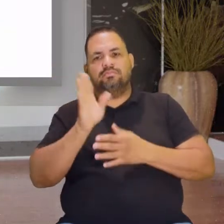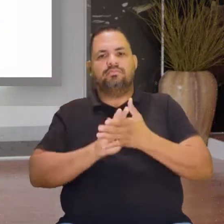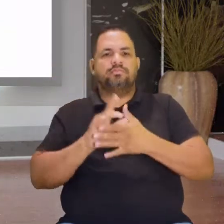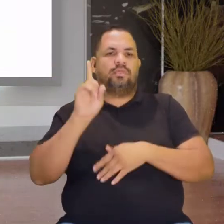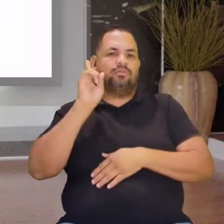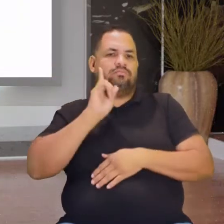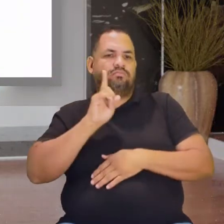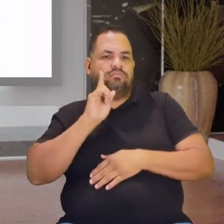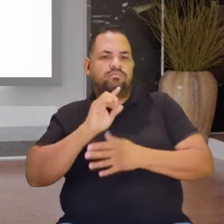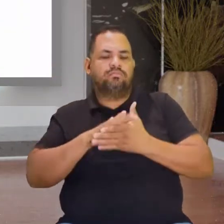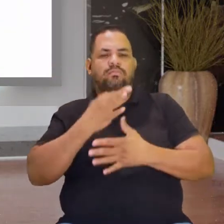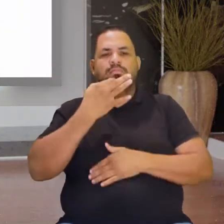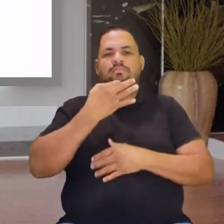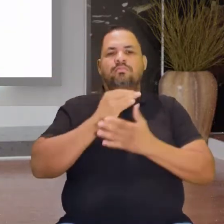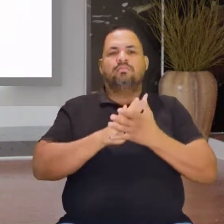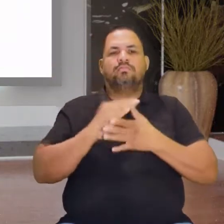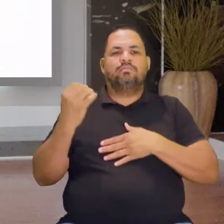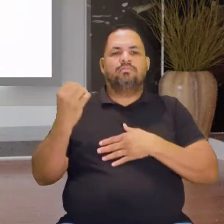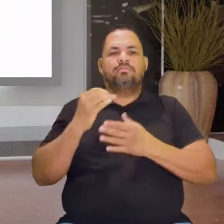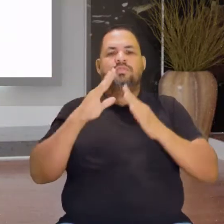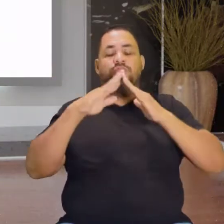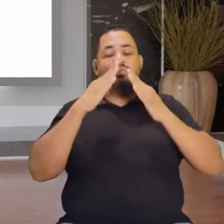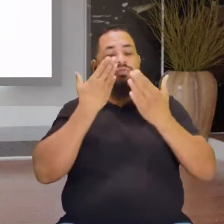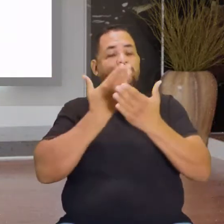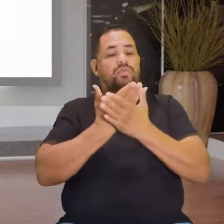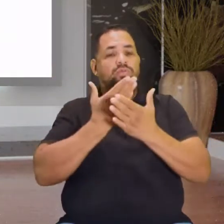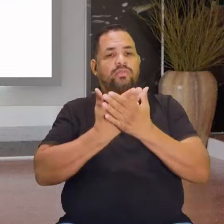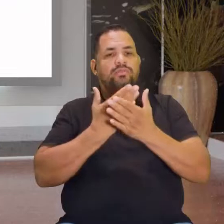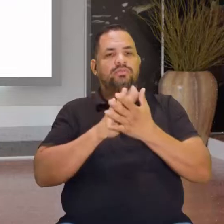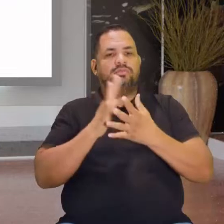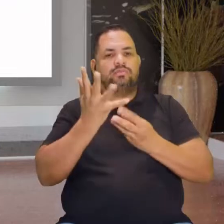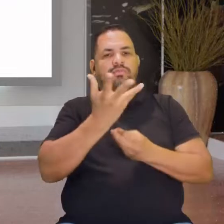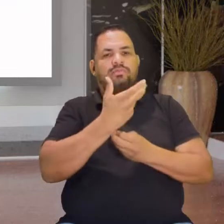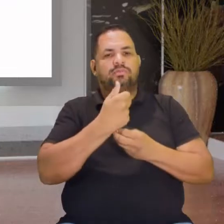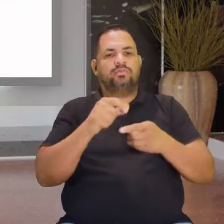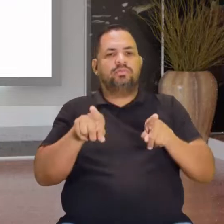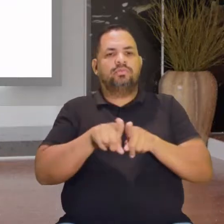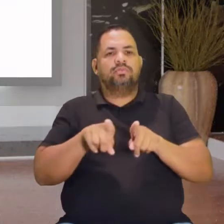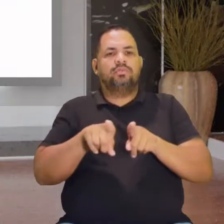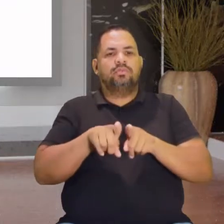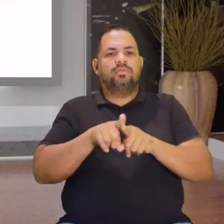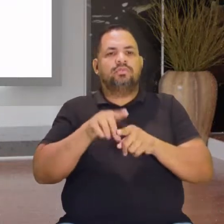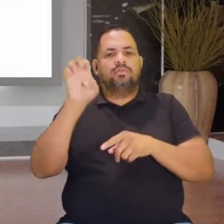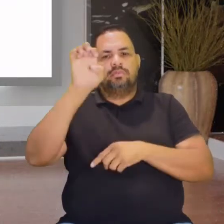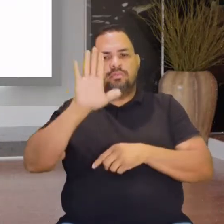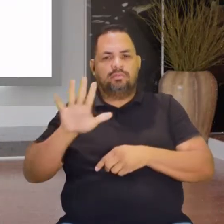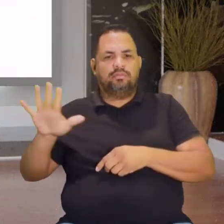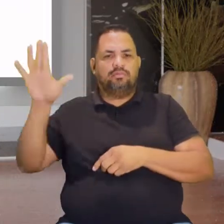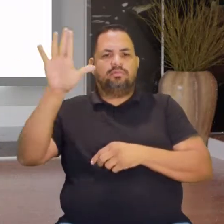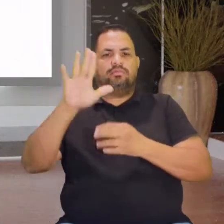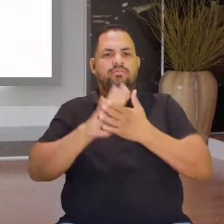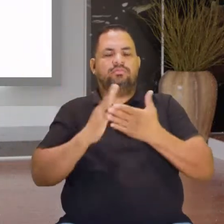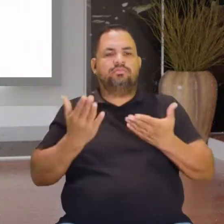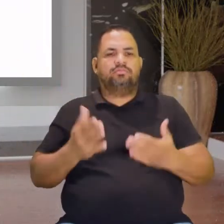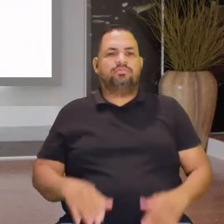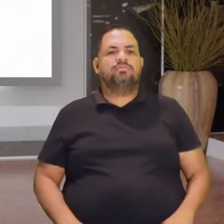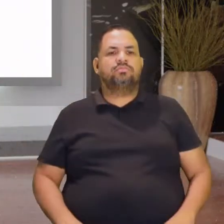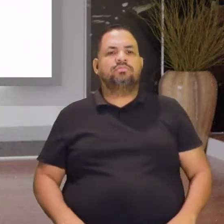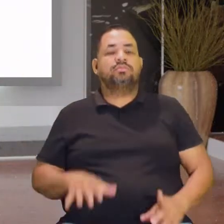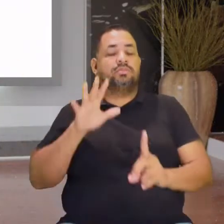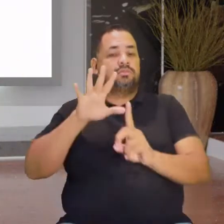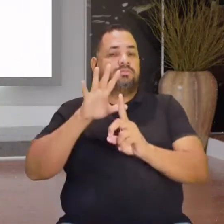Estados Unidos, foi para Nova York, foi para escolas de artes também europeias. Então, muitas vezes eles